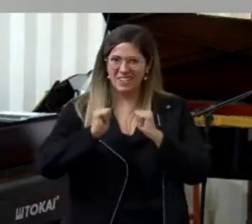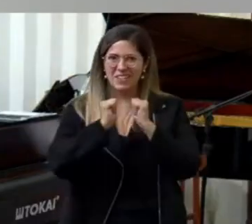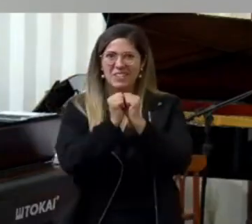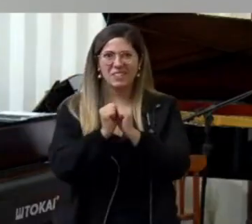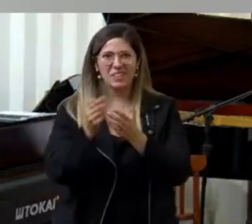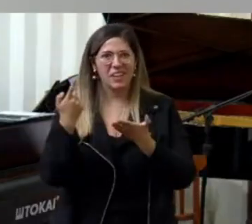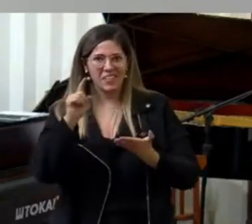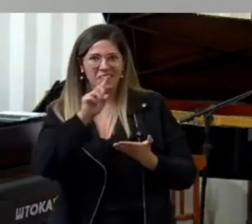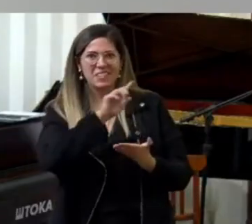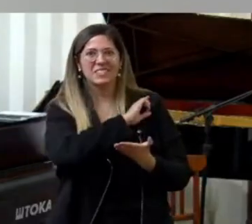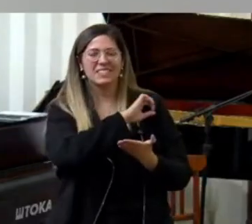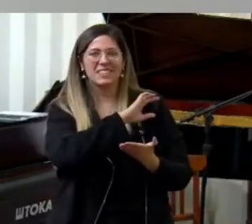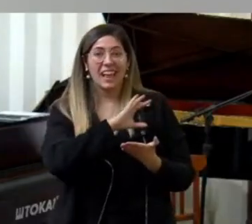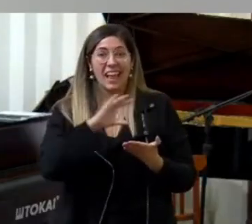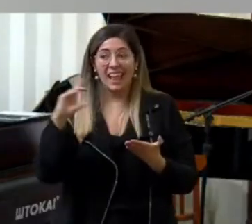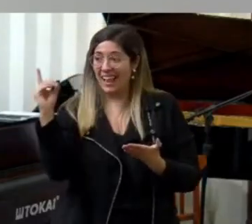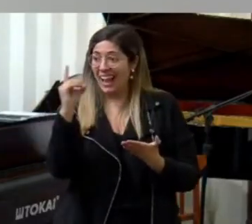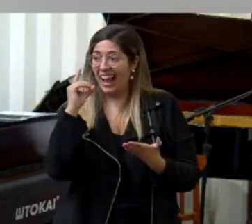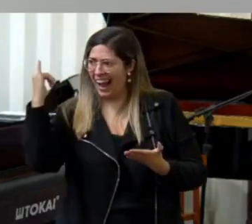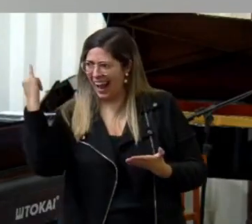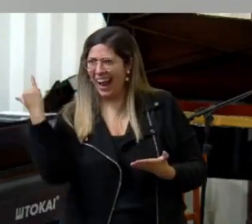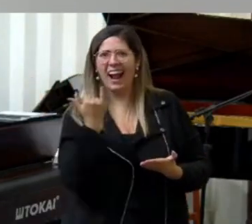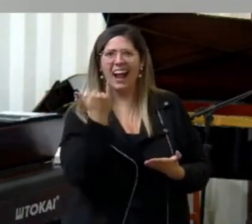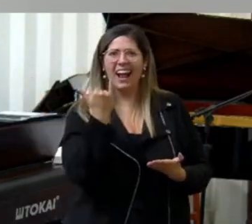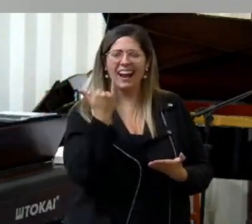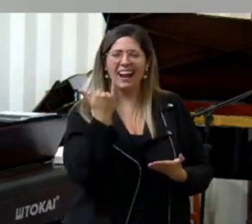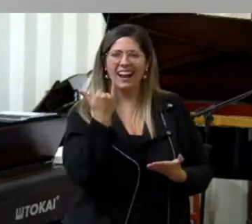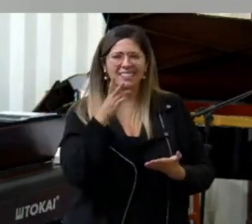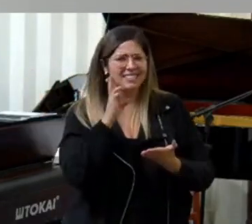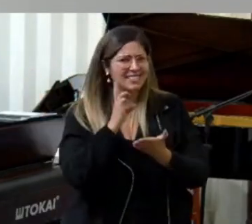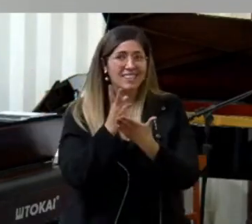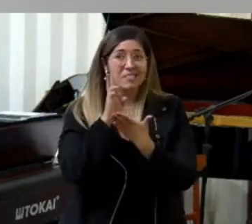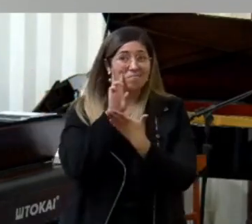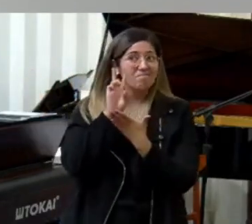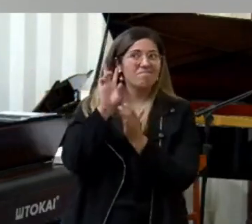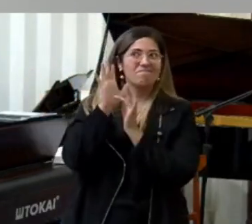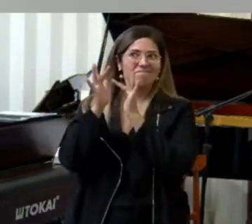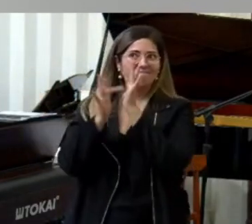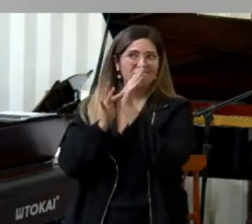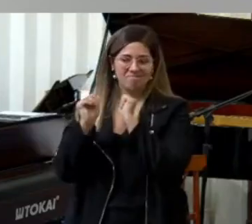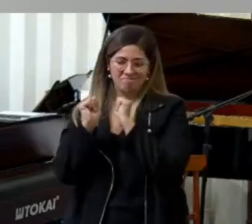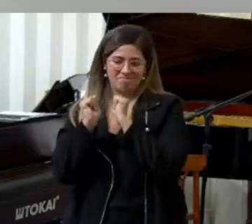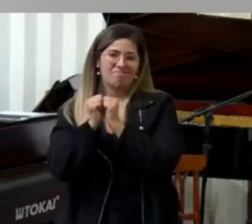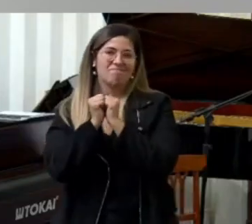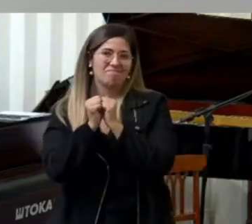sim. Por isso um dia Davi disse, eu sempre via Ele à minha direita.